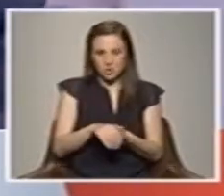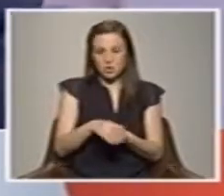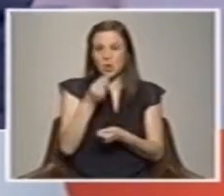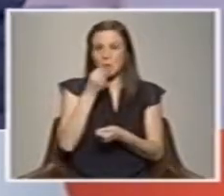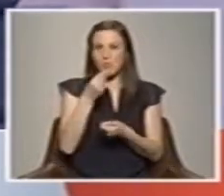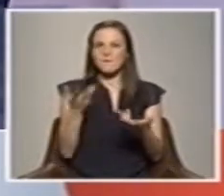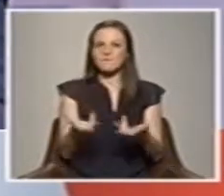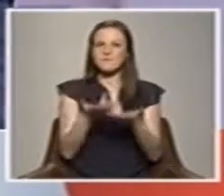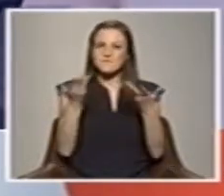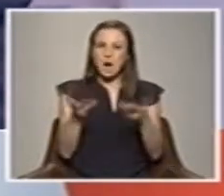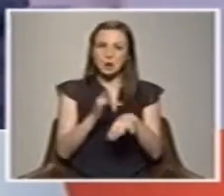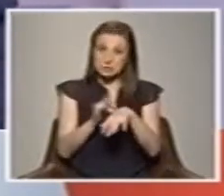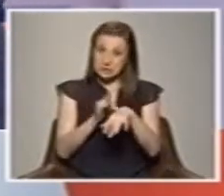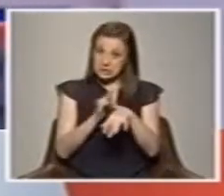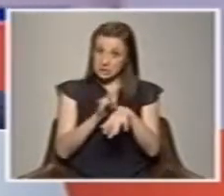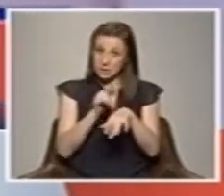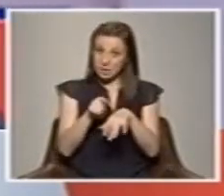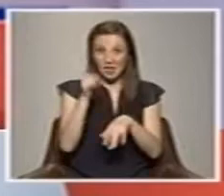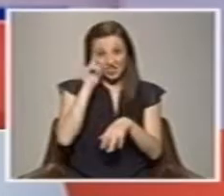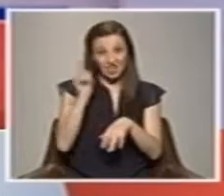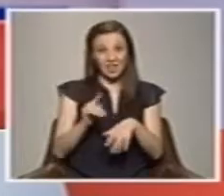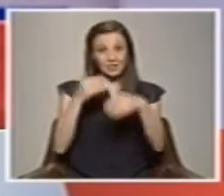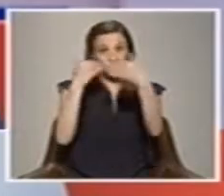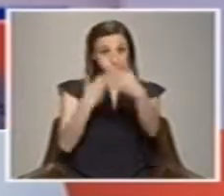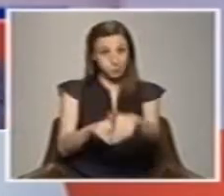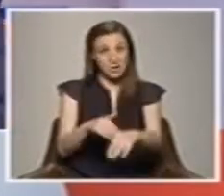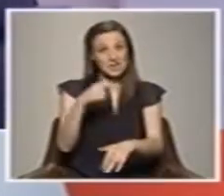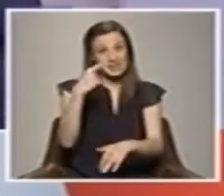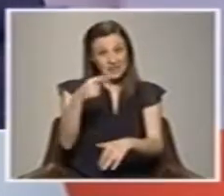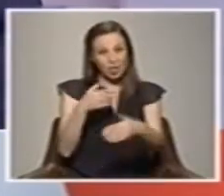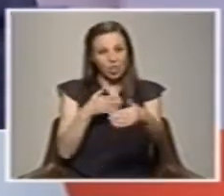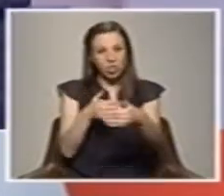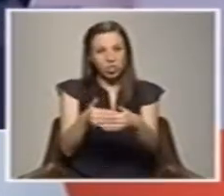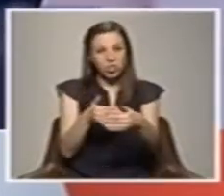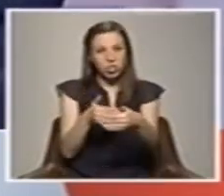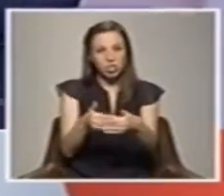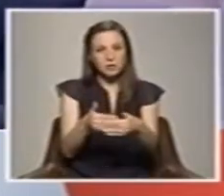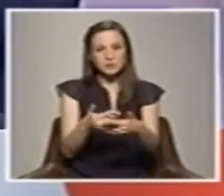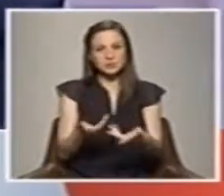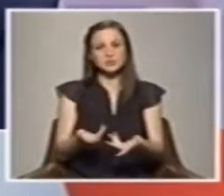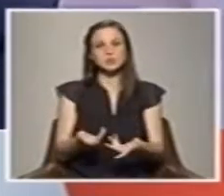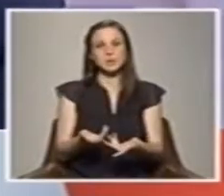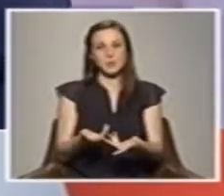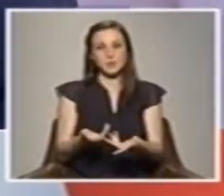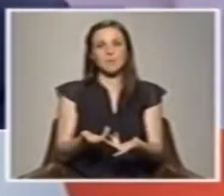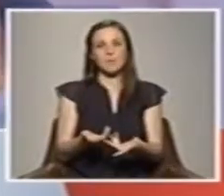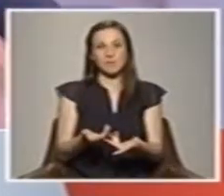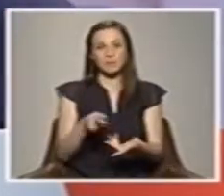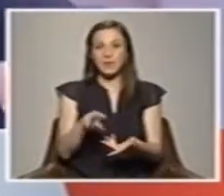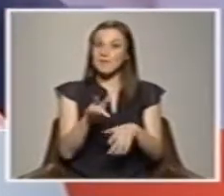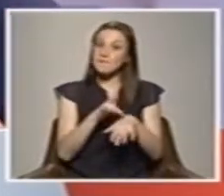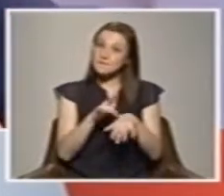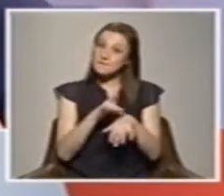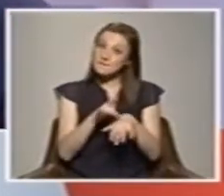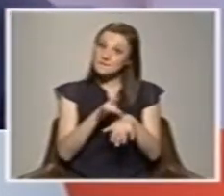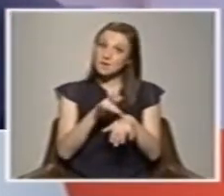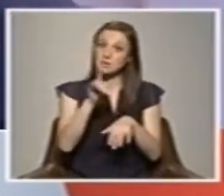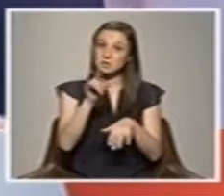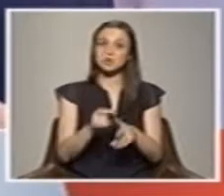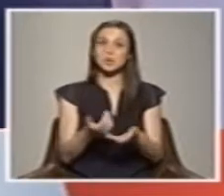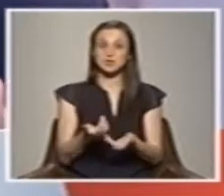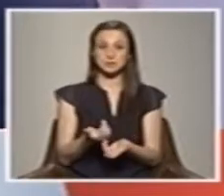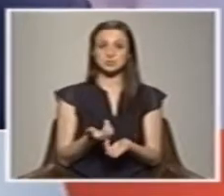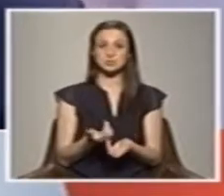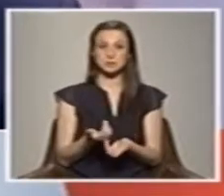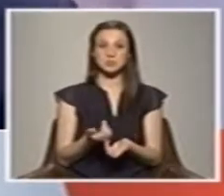mais perecíveis, aqueles que têm prazos de validade mais curtos, devem estar sempre... Isso passa por campanhas de sensibilização do consumidor. Passa por campanhas de sensibilização.